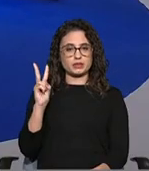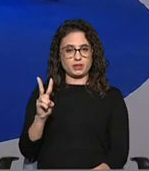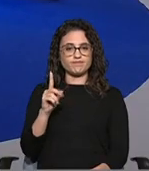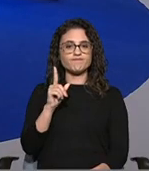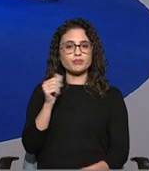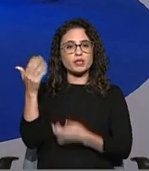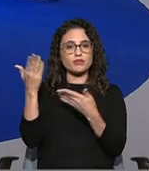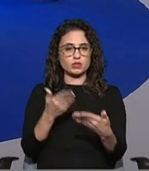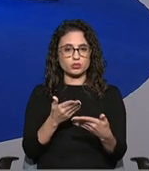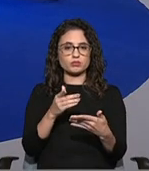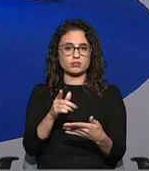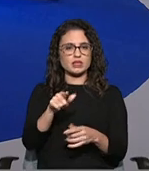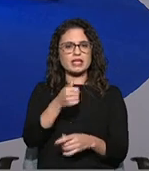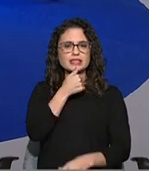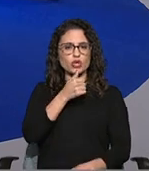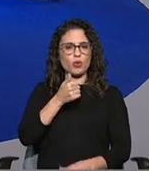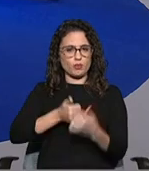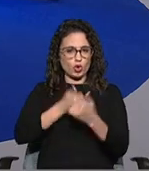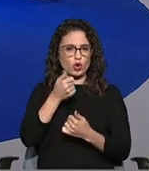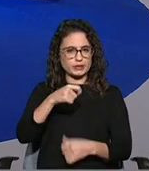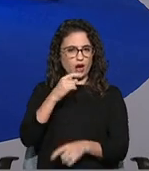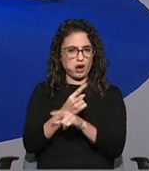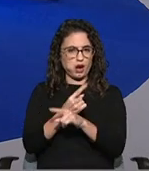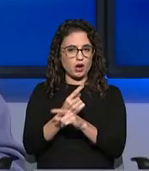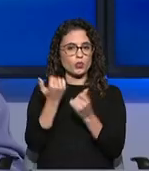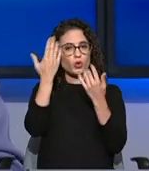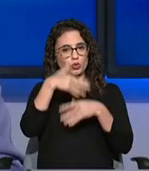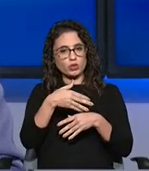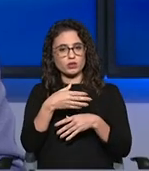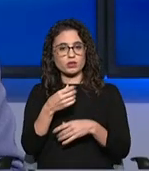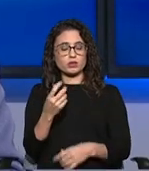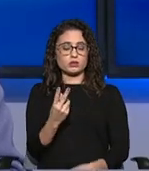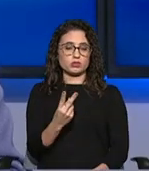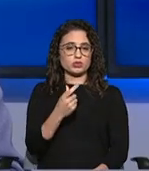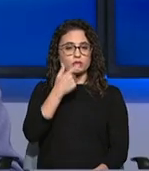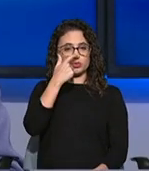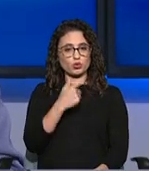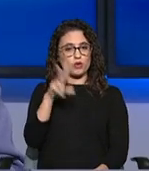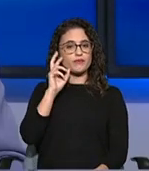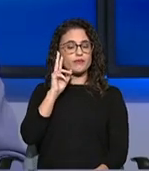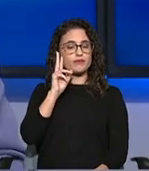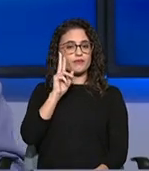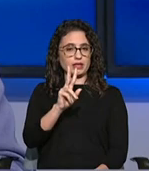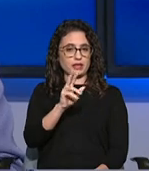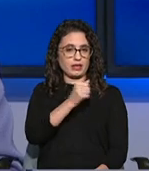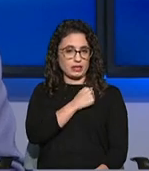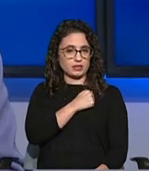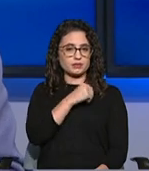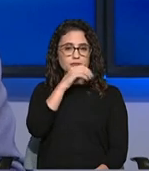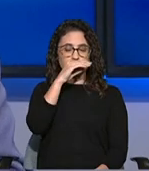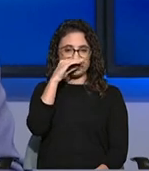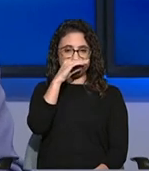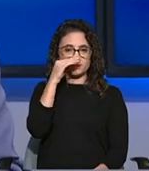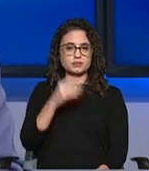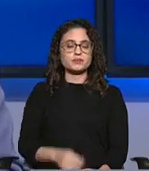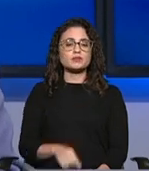sensata do presidente Boa noite Paulo Boa noite Bruno Boa noite aos madres que nos estão a ouvir lá lá em casa sem dúvida nenhuma que esta foi